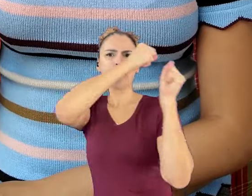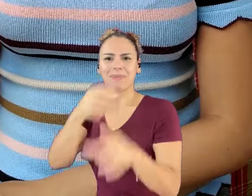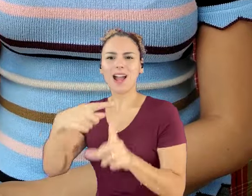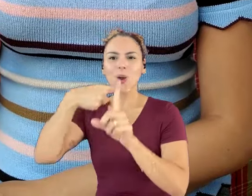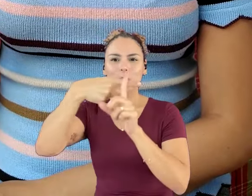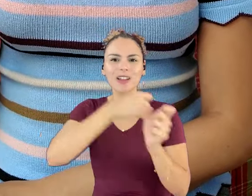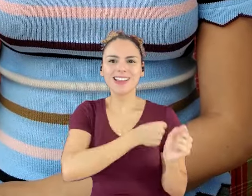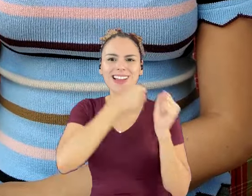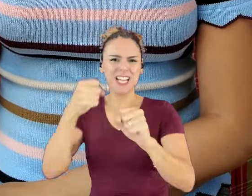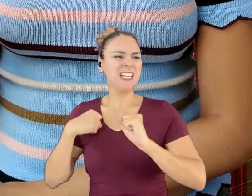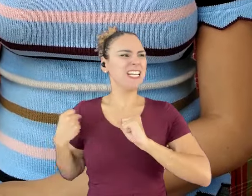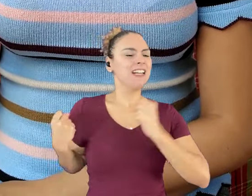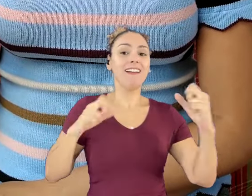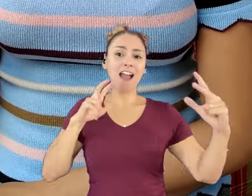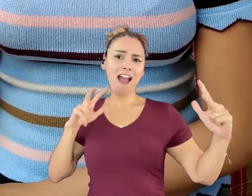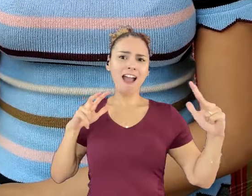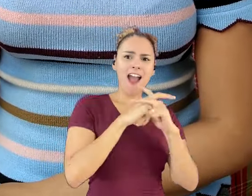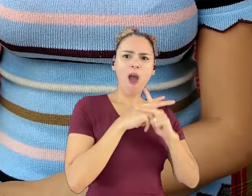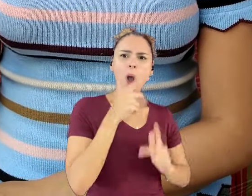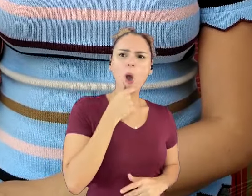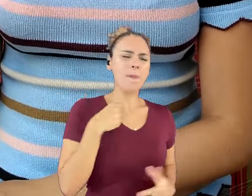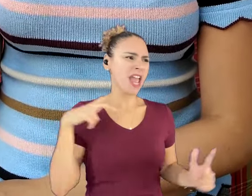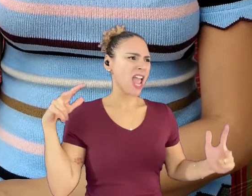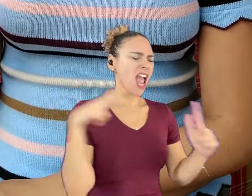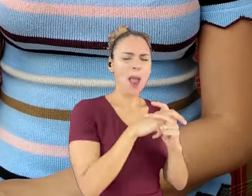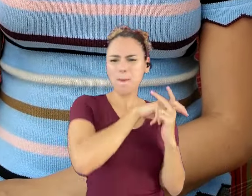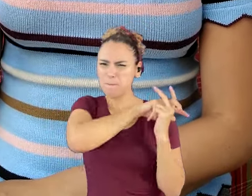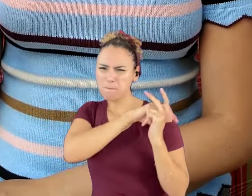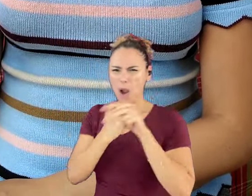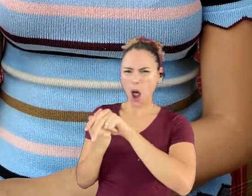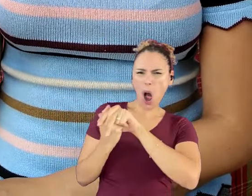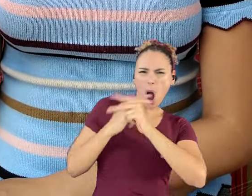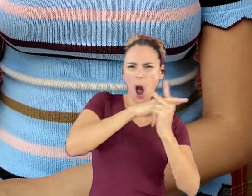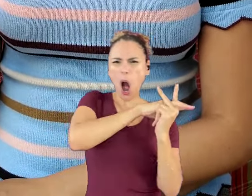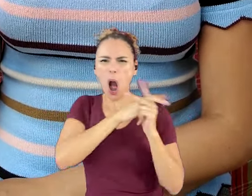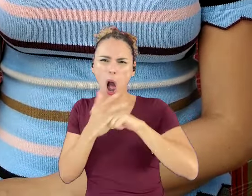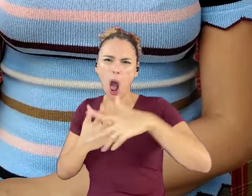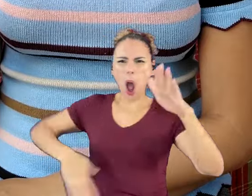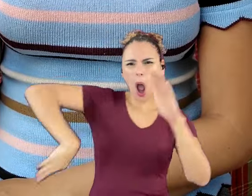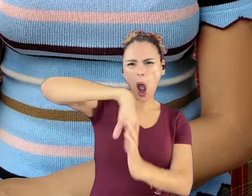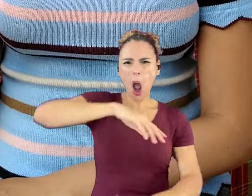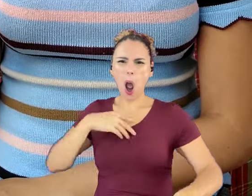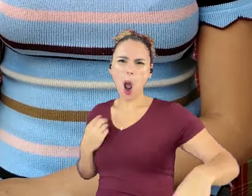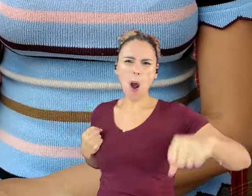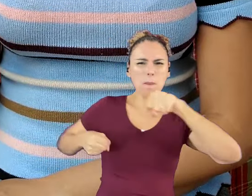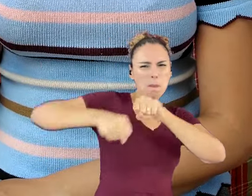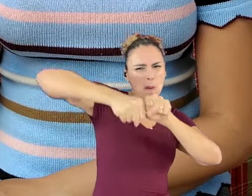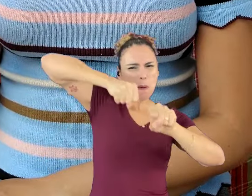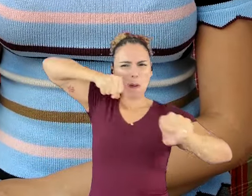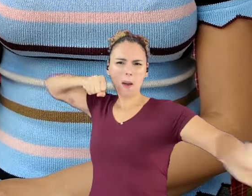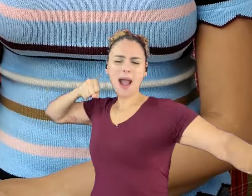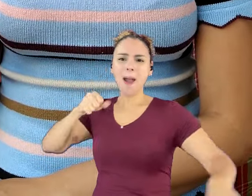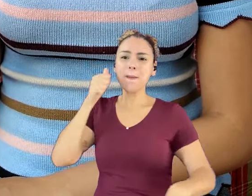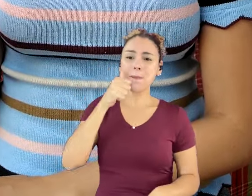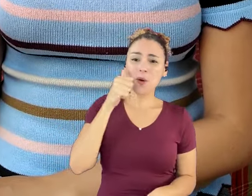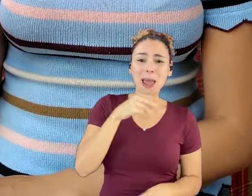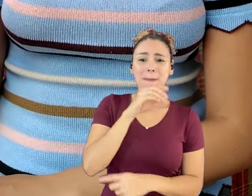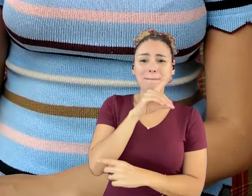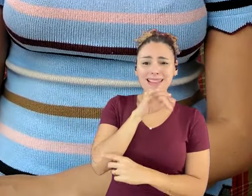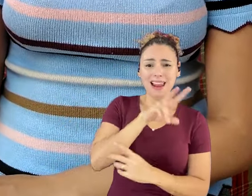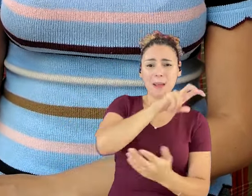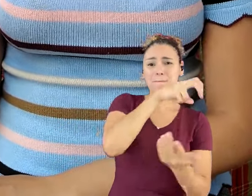cruz no chão e partiu feito maluco pra cima de Bastião. Se travaram no tabefe, pontapé e cabeçada.